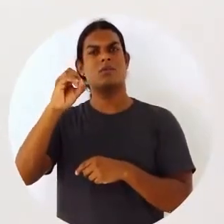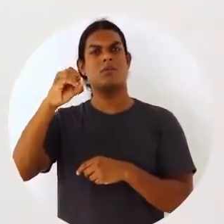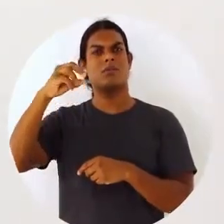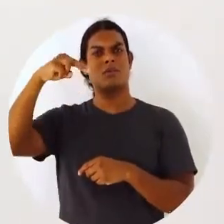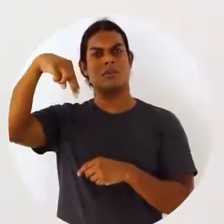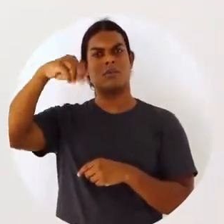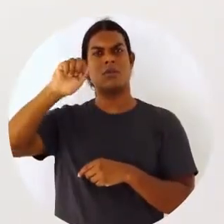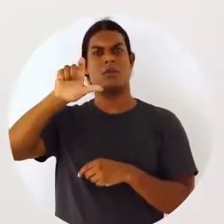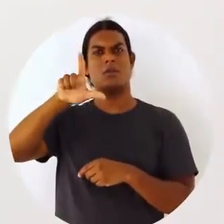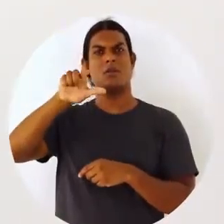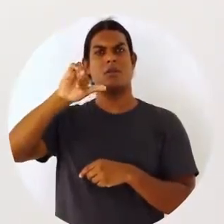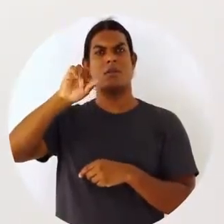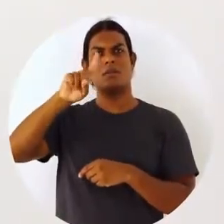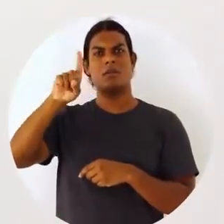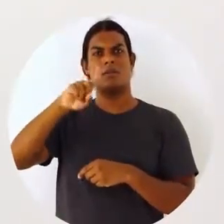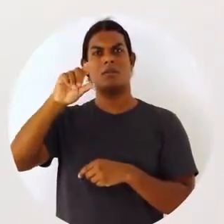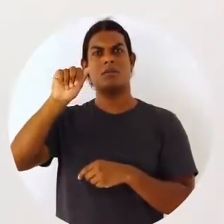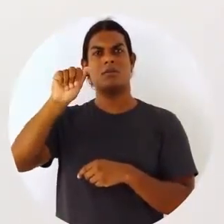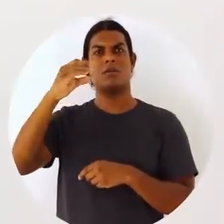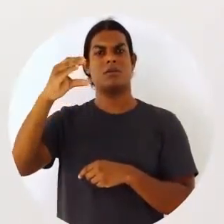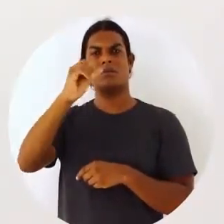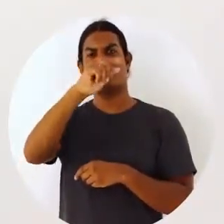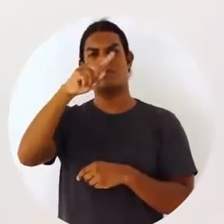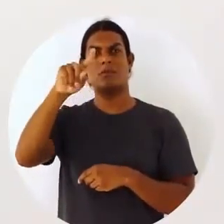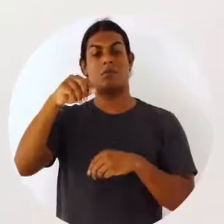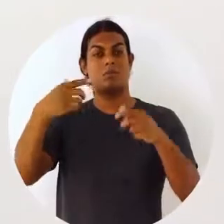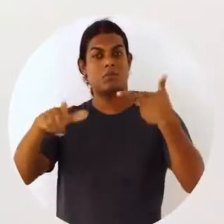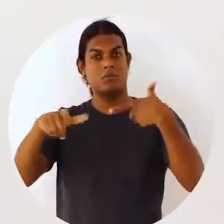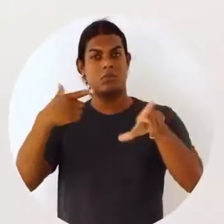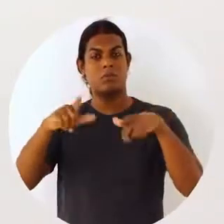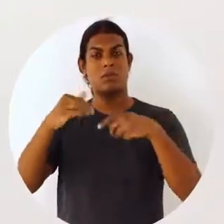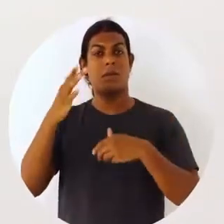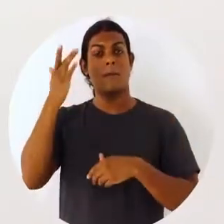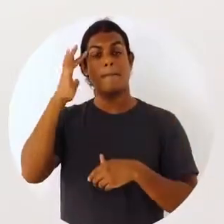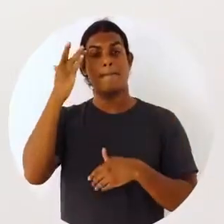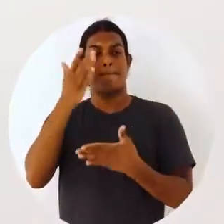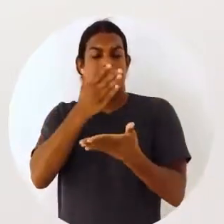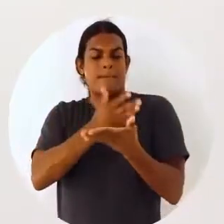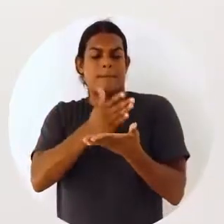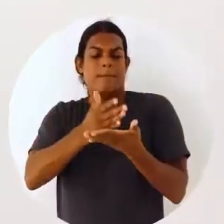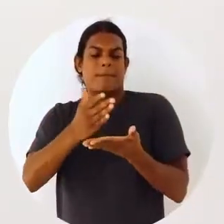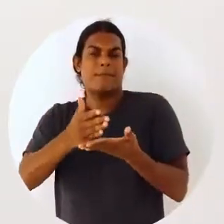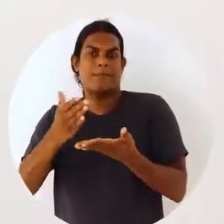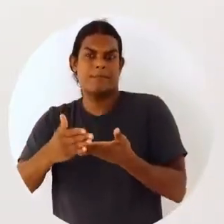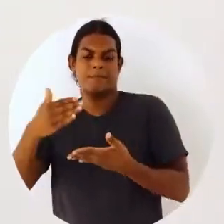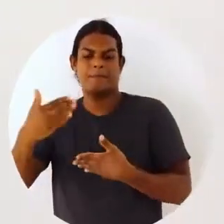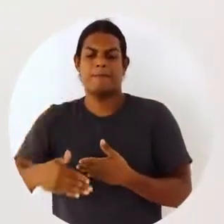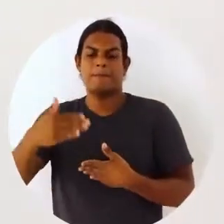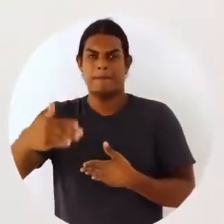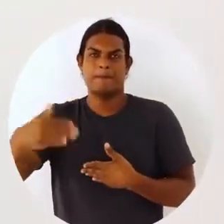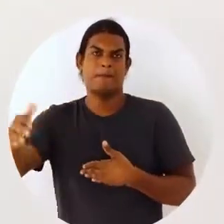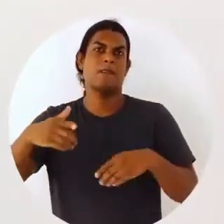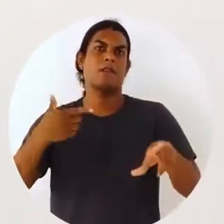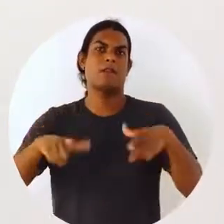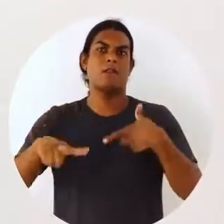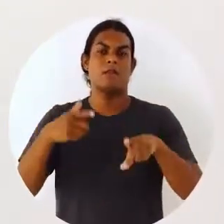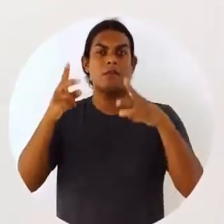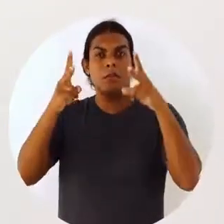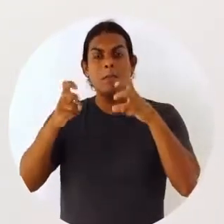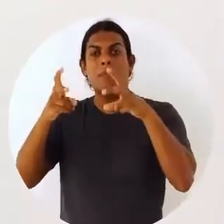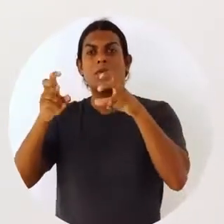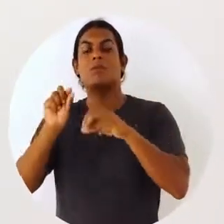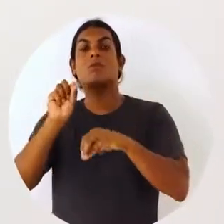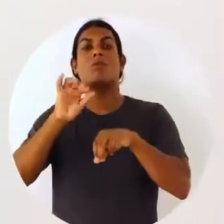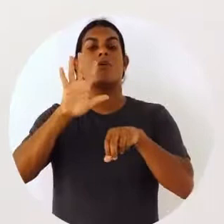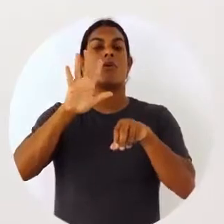trabalho significa que é preciso pensar em todas as etapas do processo produtivo para que pudesse identificar qual